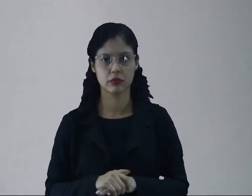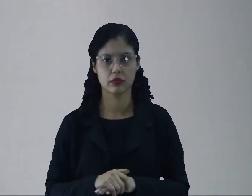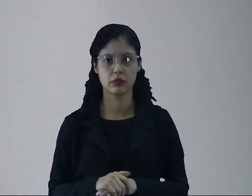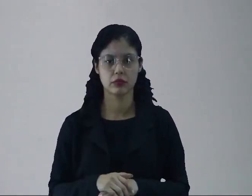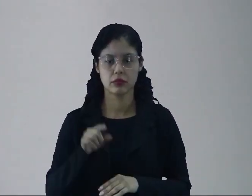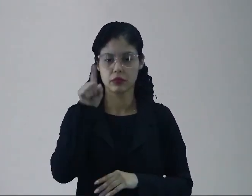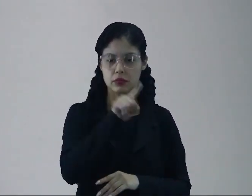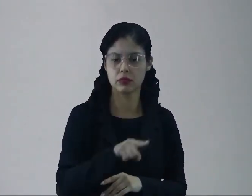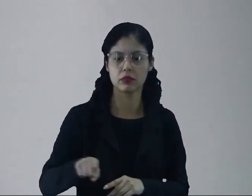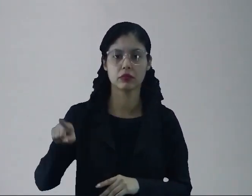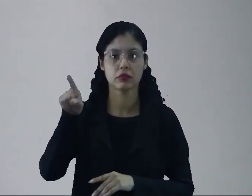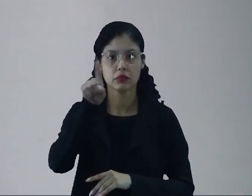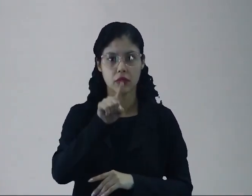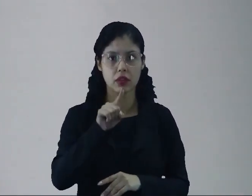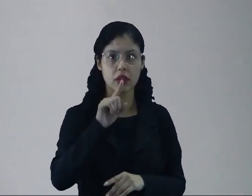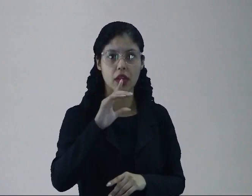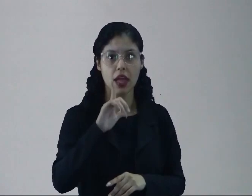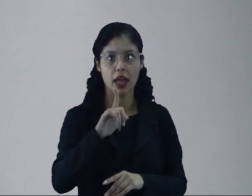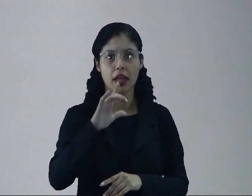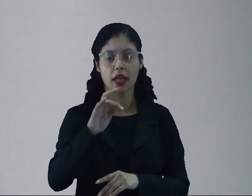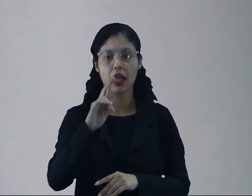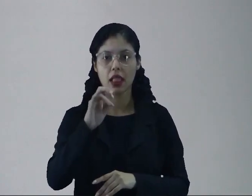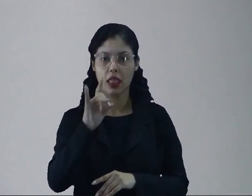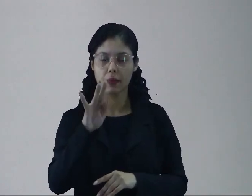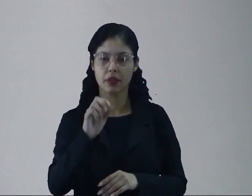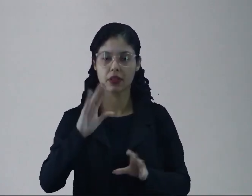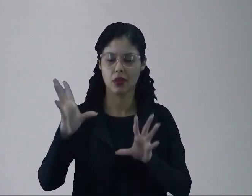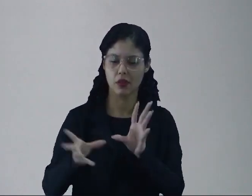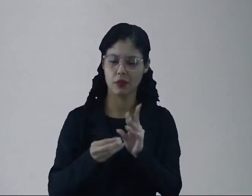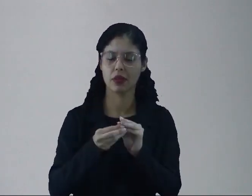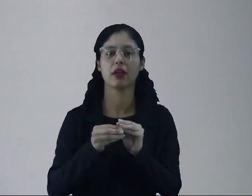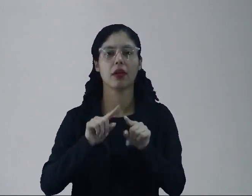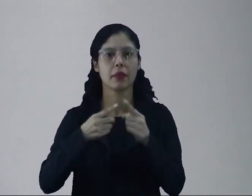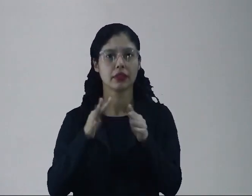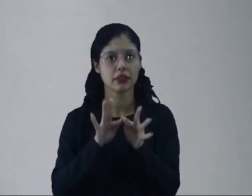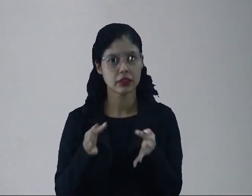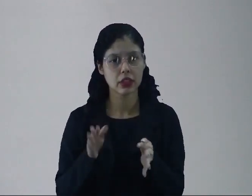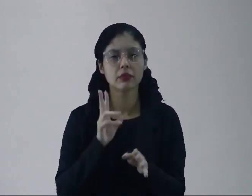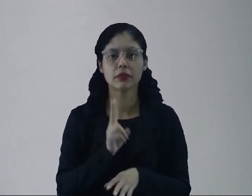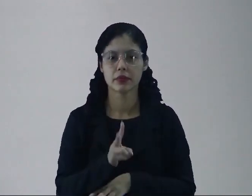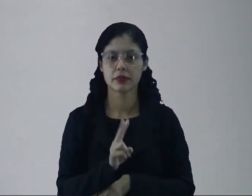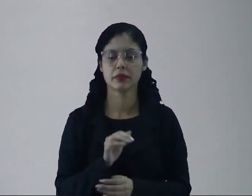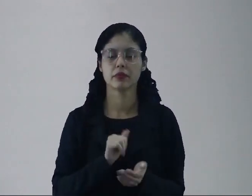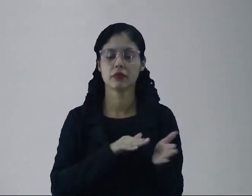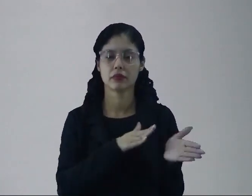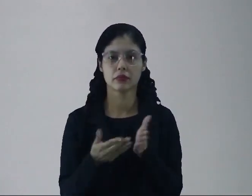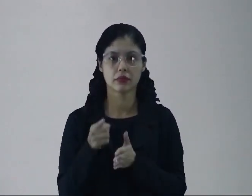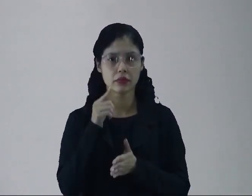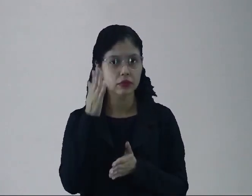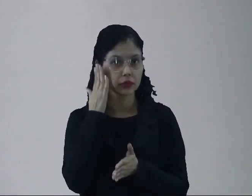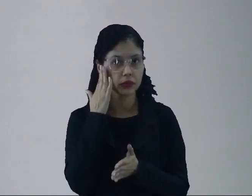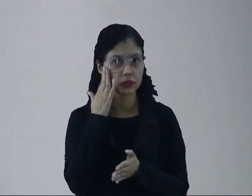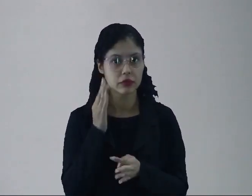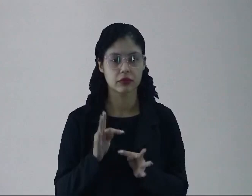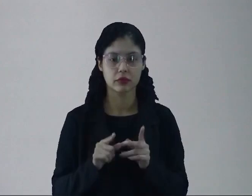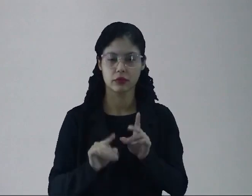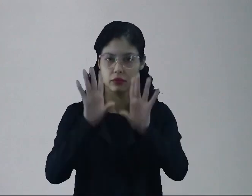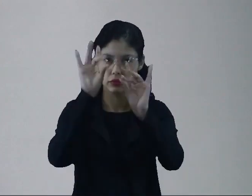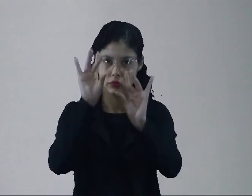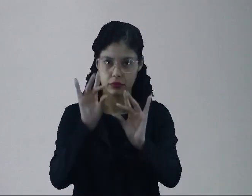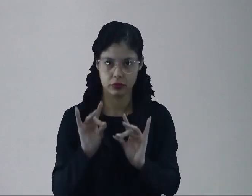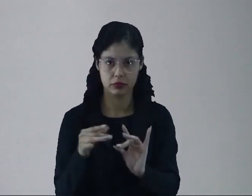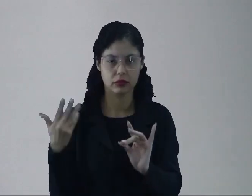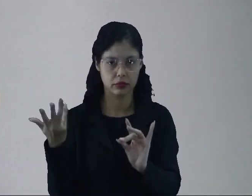O ciclo de Krebs, ele é um ciclo complexo, mas simples ao mesmo tempo, a partir do momento que você entende os